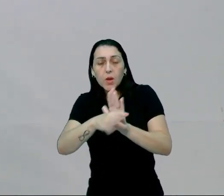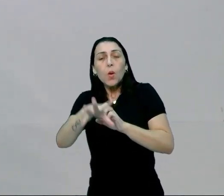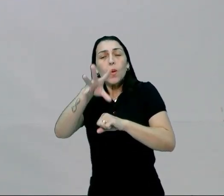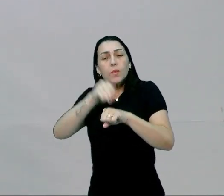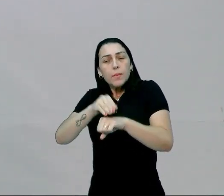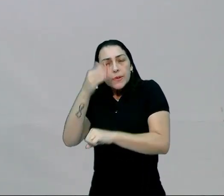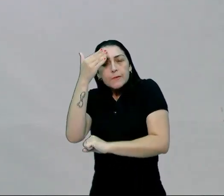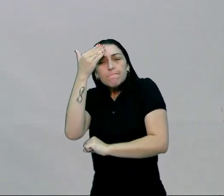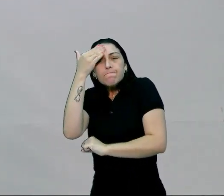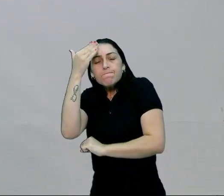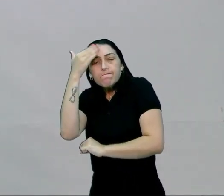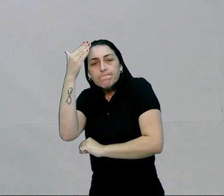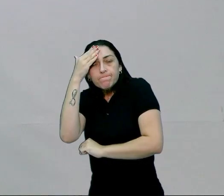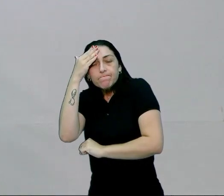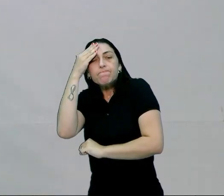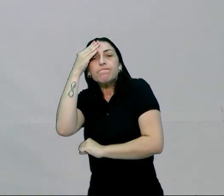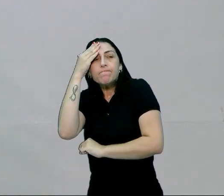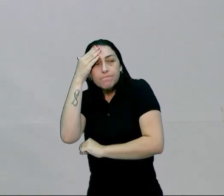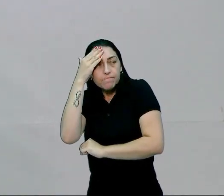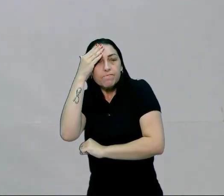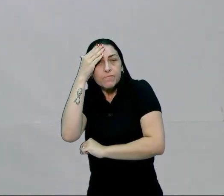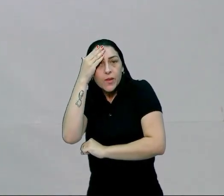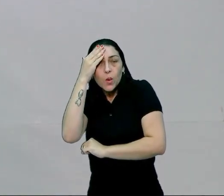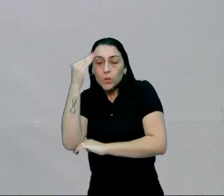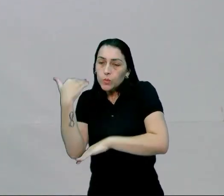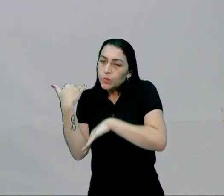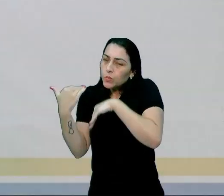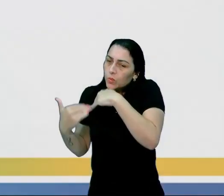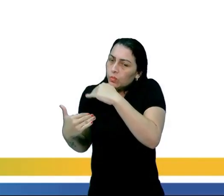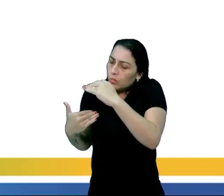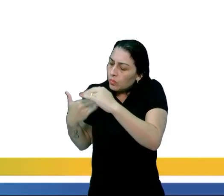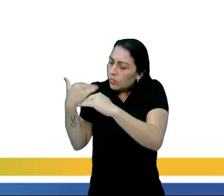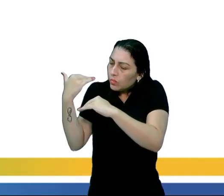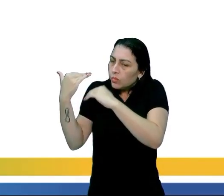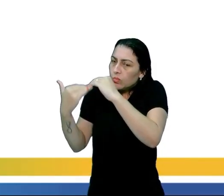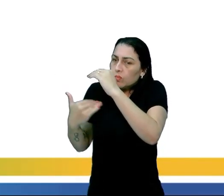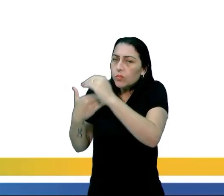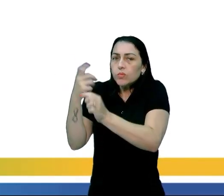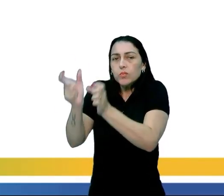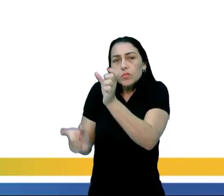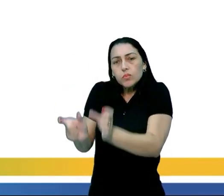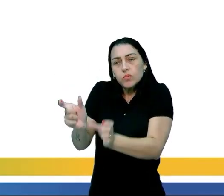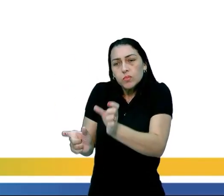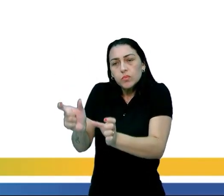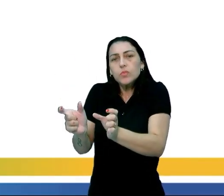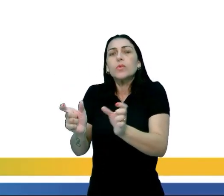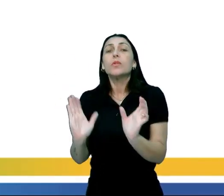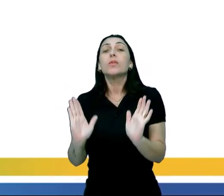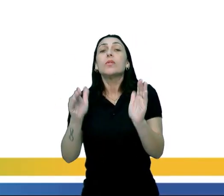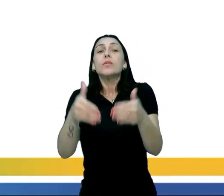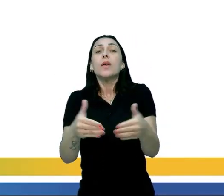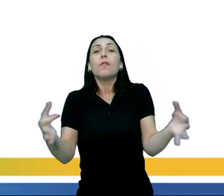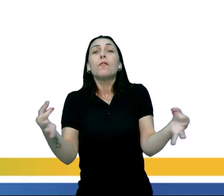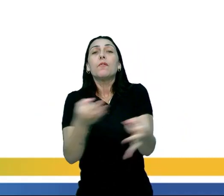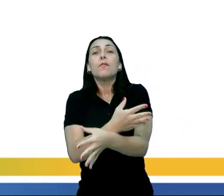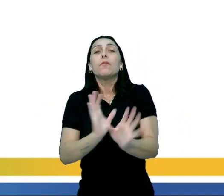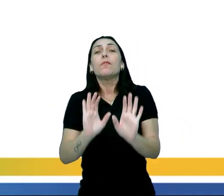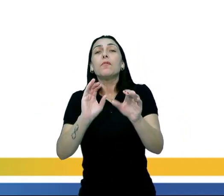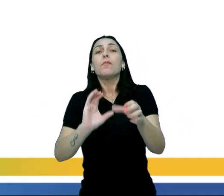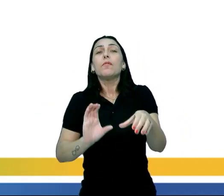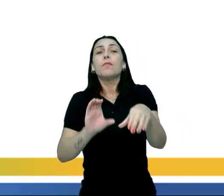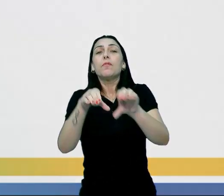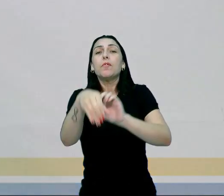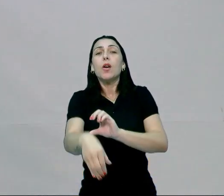de saber, é esse desenvolvimento, a plenitude do ser. Aqui a gente direciona, ó, formação para o exercício